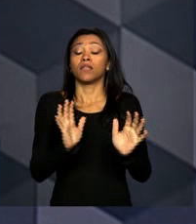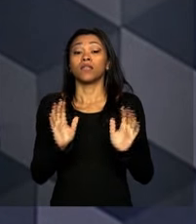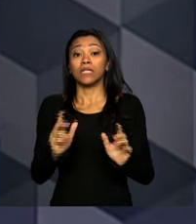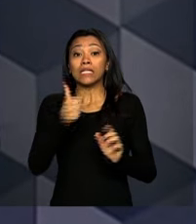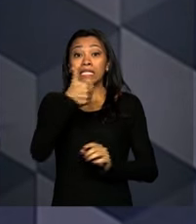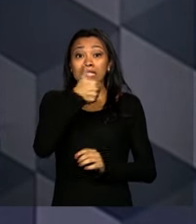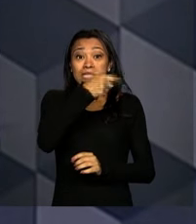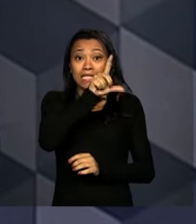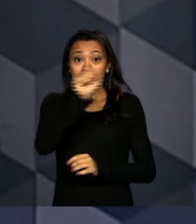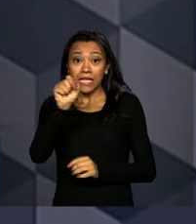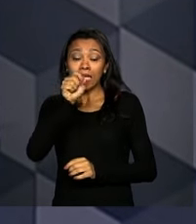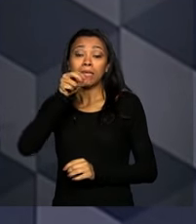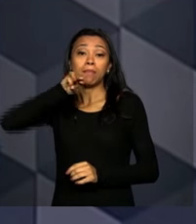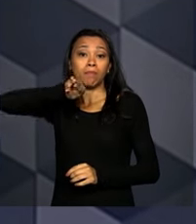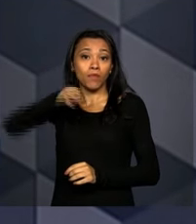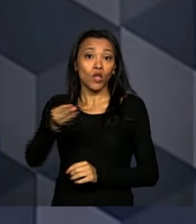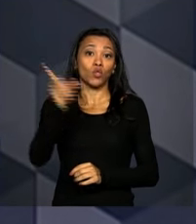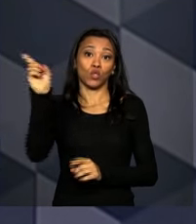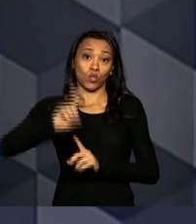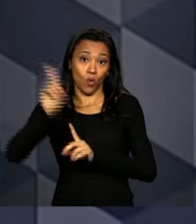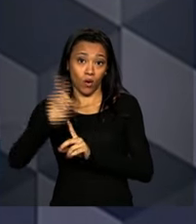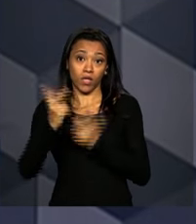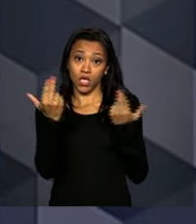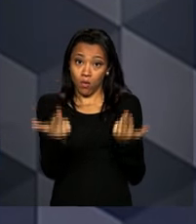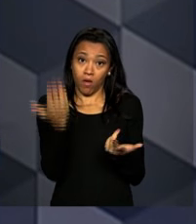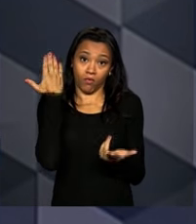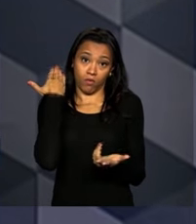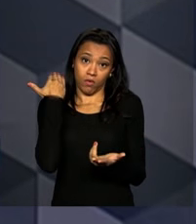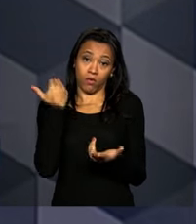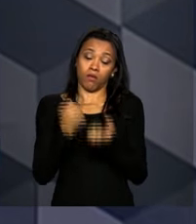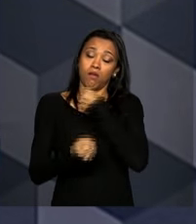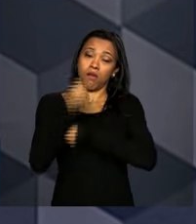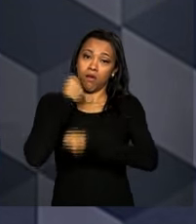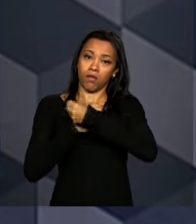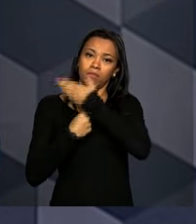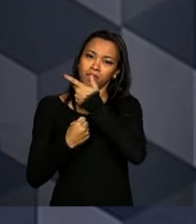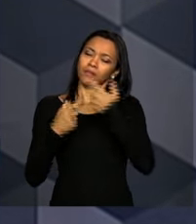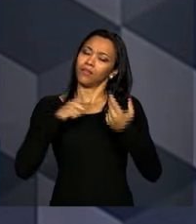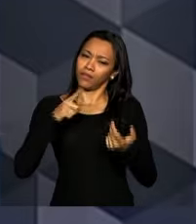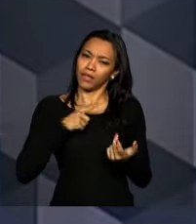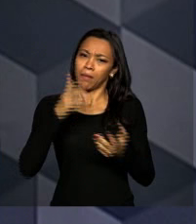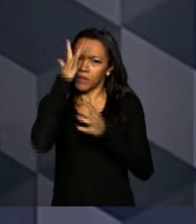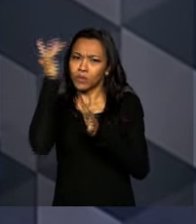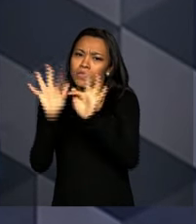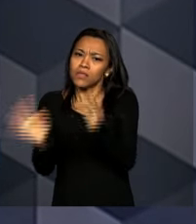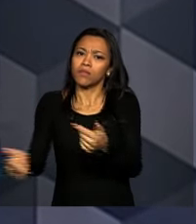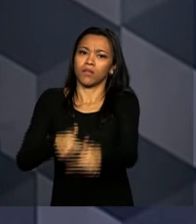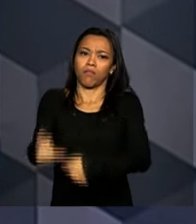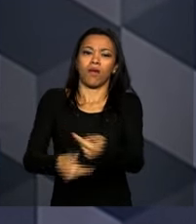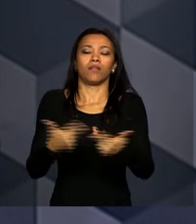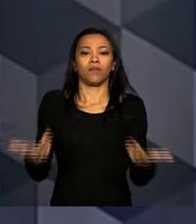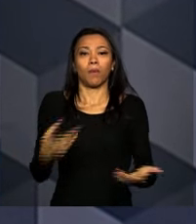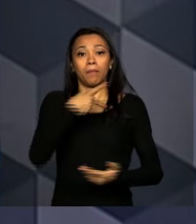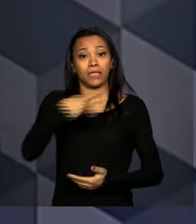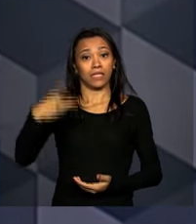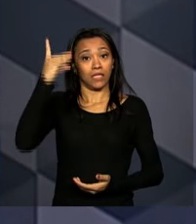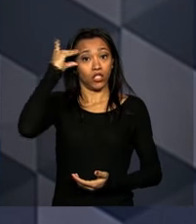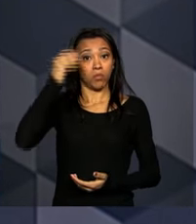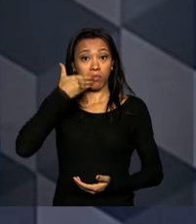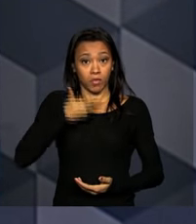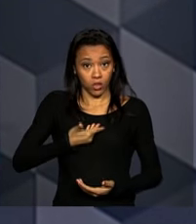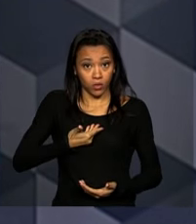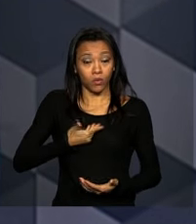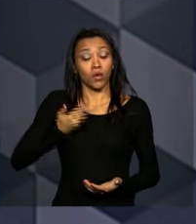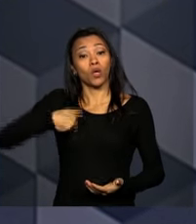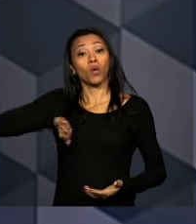de dólares na balança comercial, como foi no ano passado. E é importante a gente ter o médio produtor. O presidente Dilma me pediu, quando